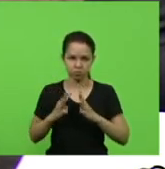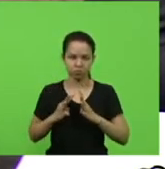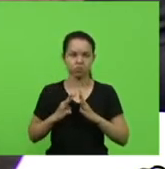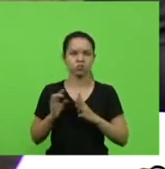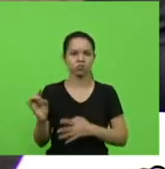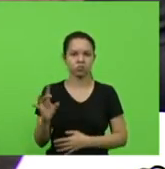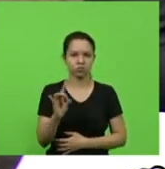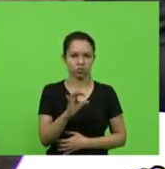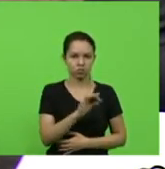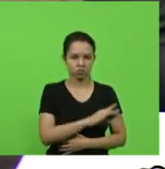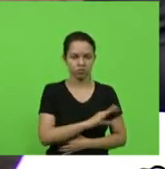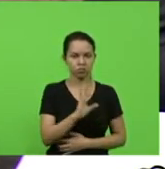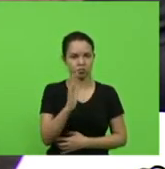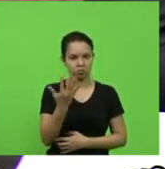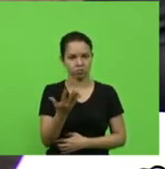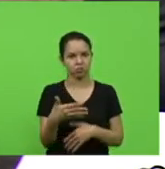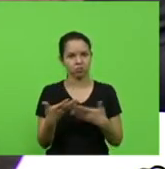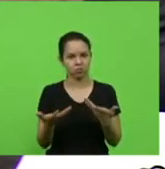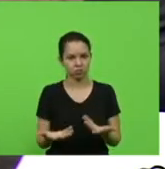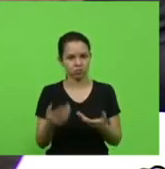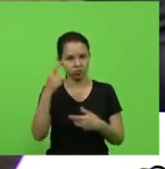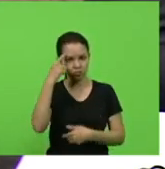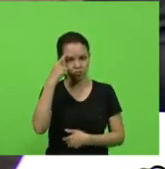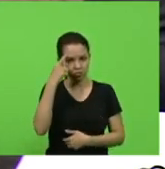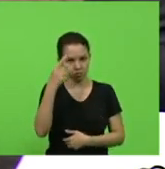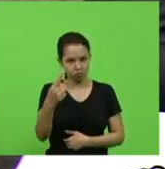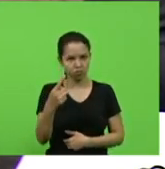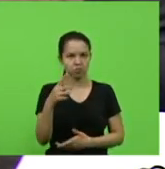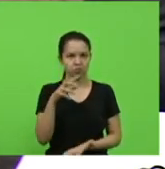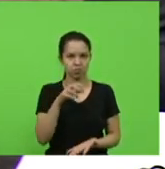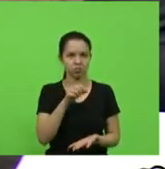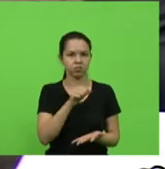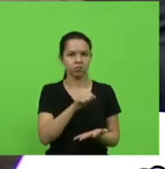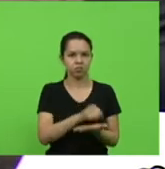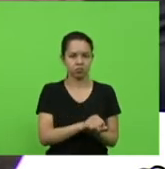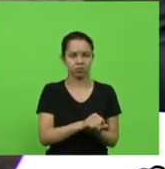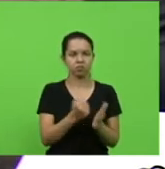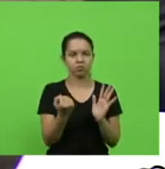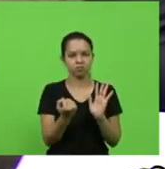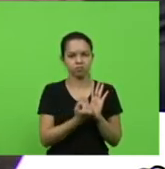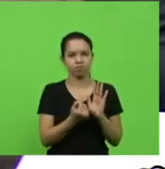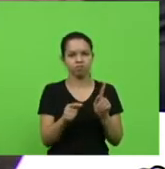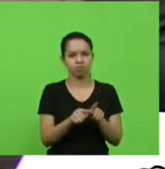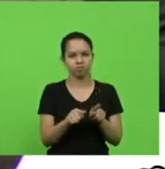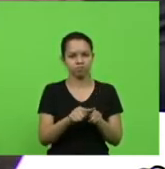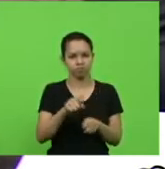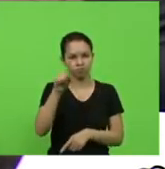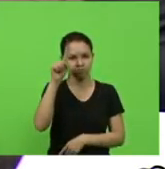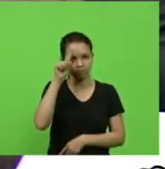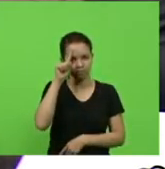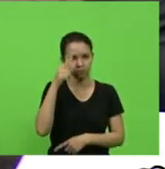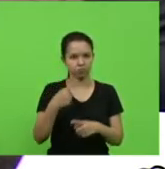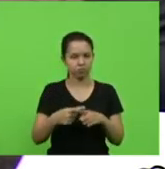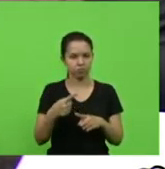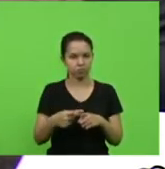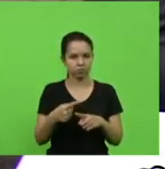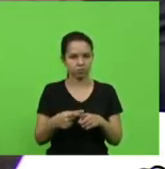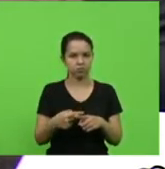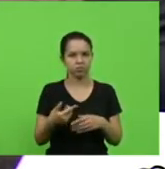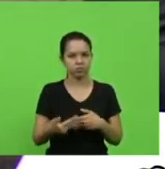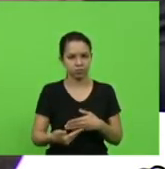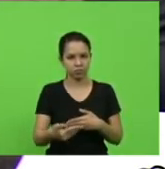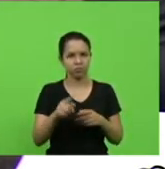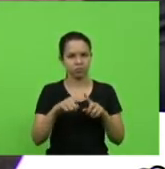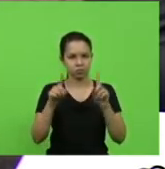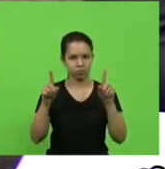dos casos. Então, eu quero aqui lembrar e marcar essa data, justamente porque é uma